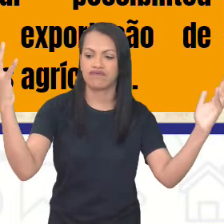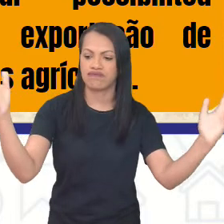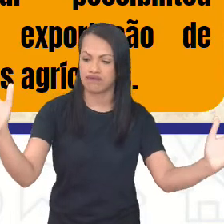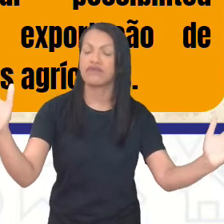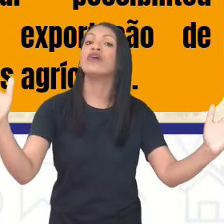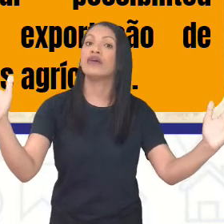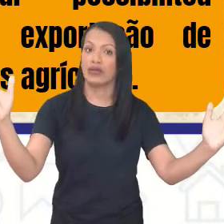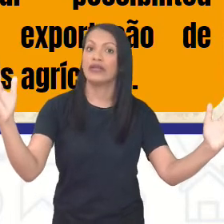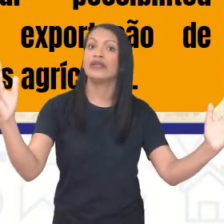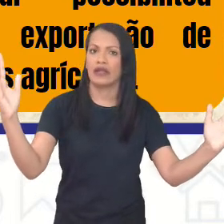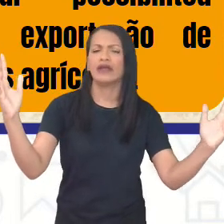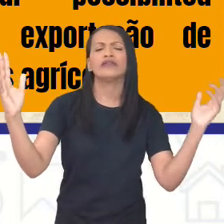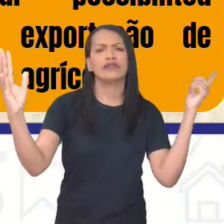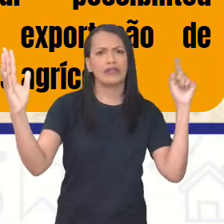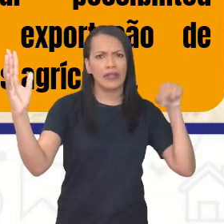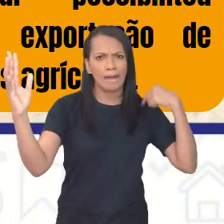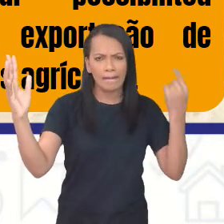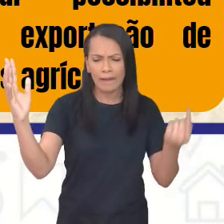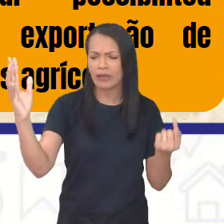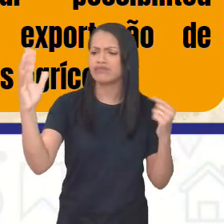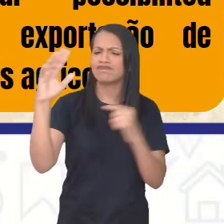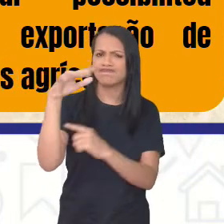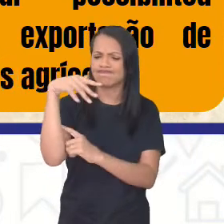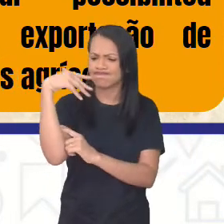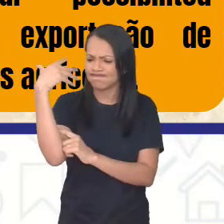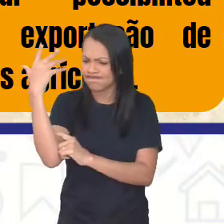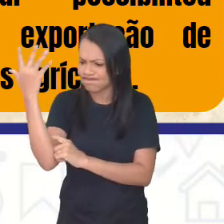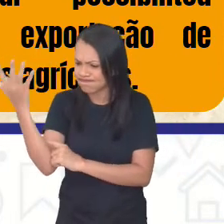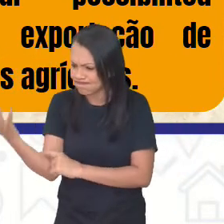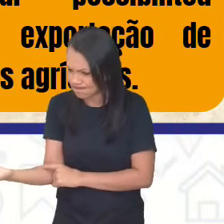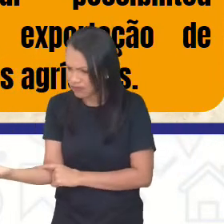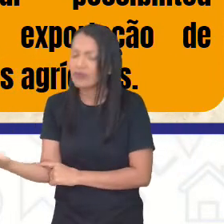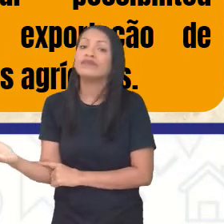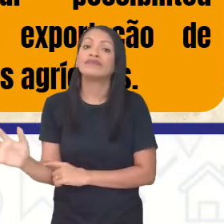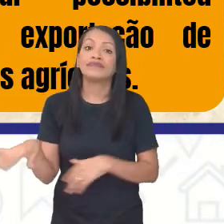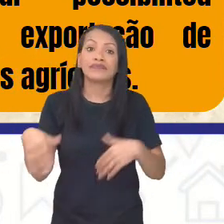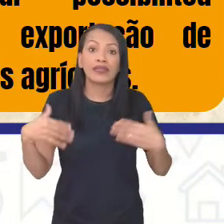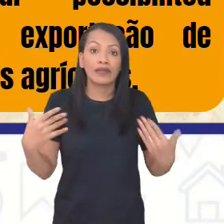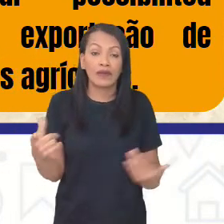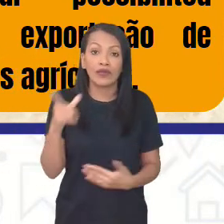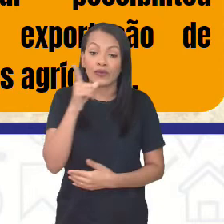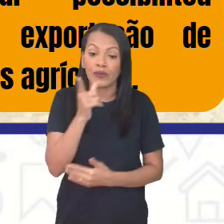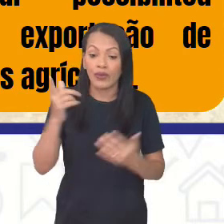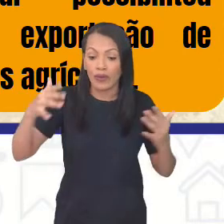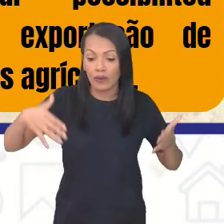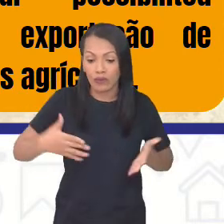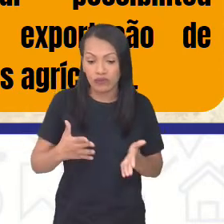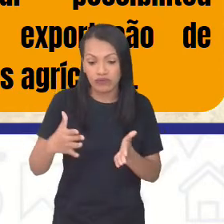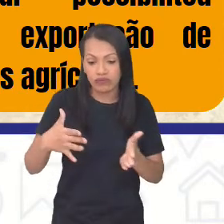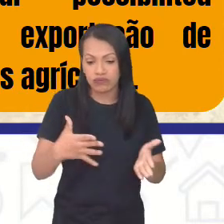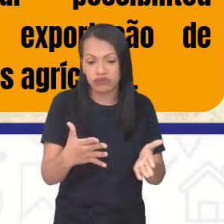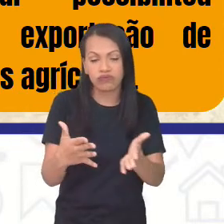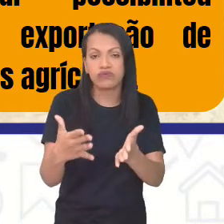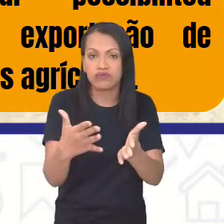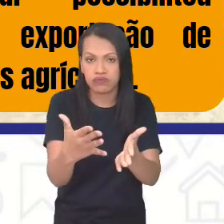inundação, ela apodrecia, e quando o rio voltava ao curso normal, aquele efeito